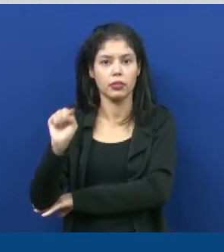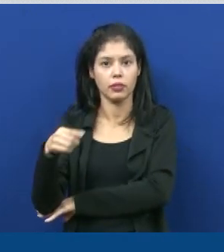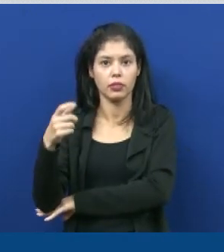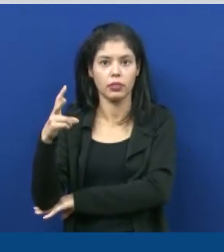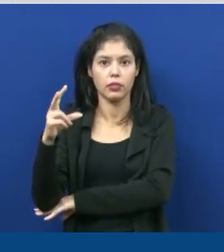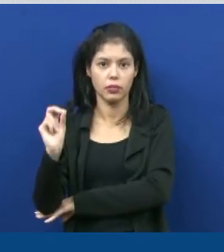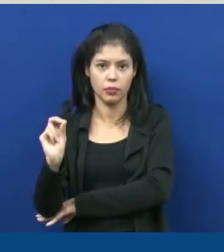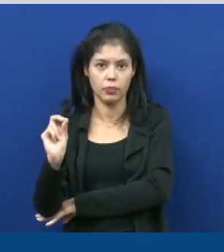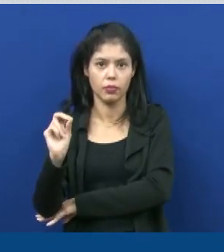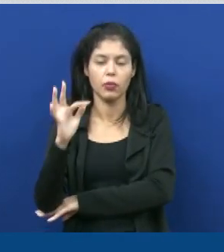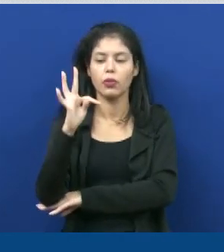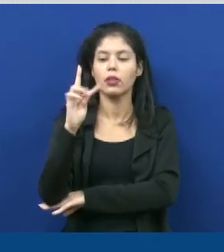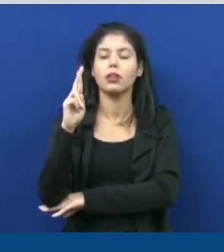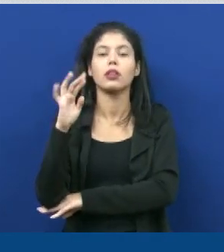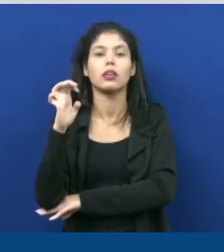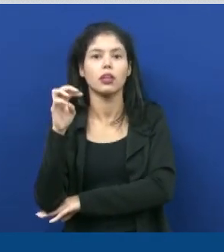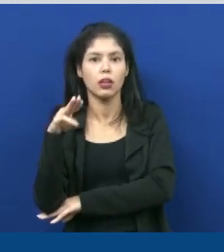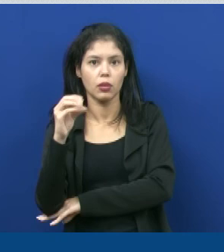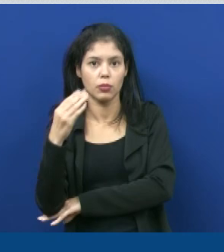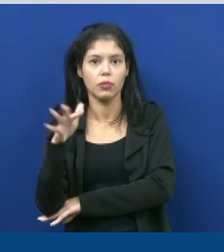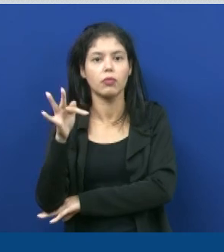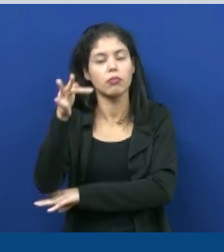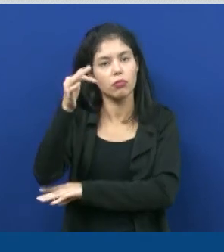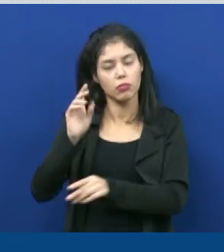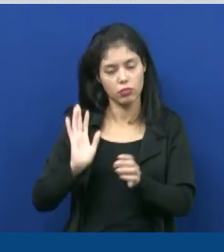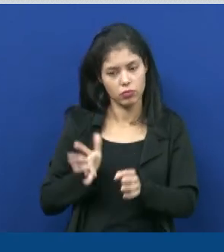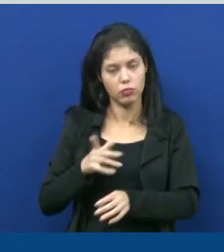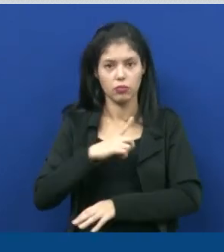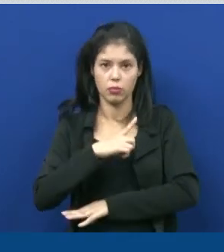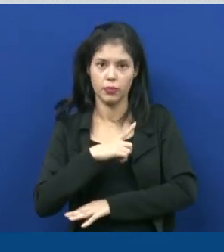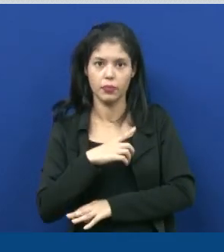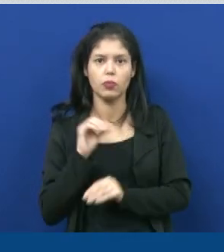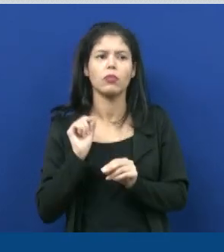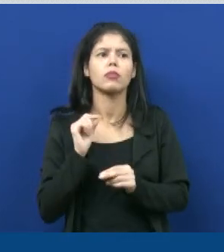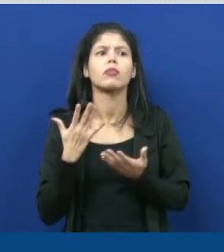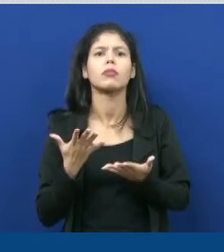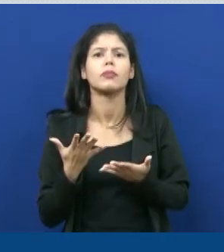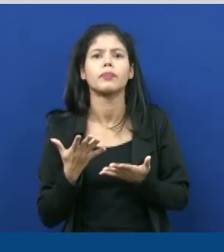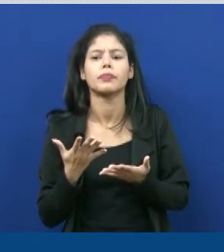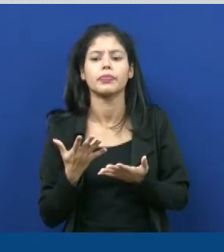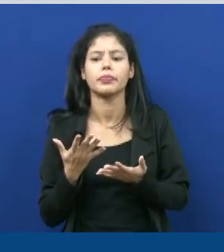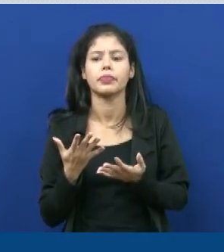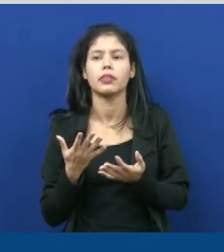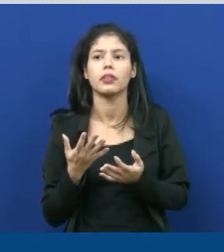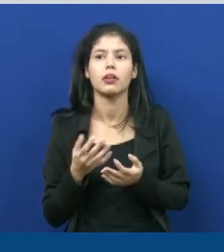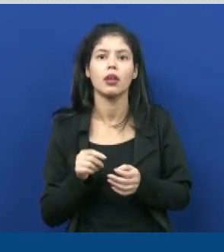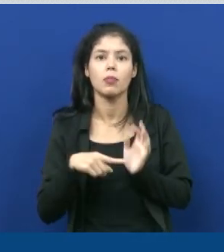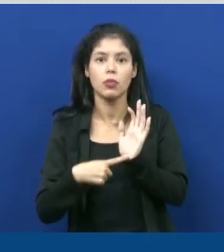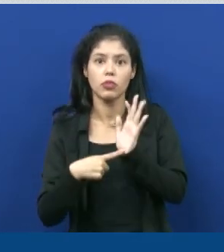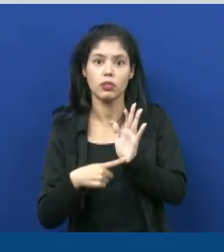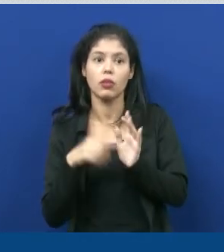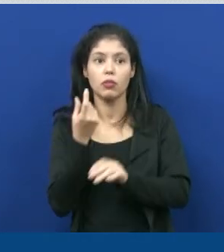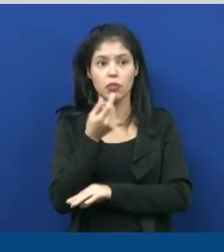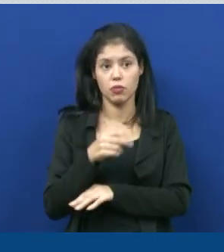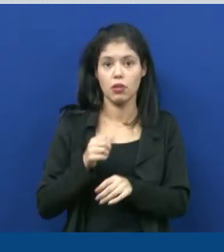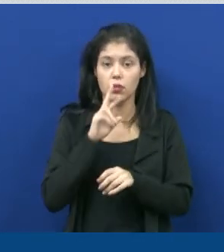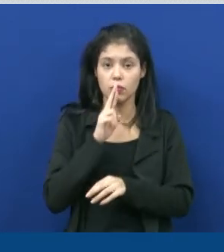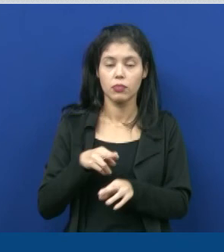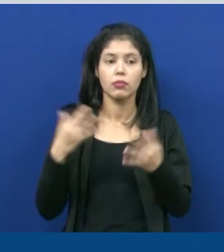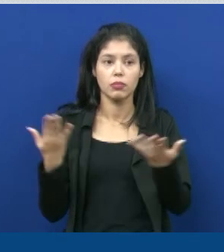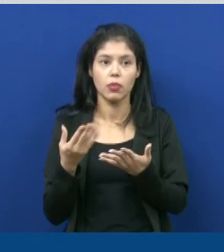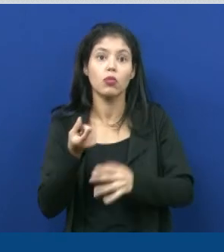fixo, que é a bandeira. O que ele está querendo? Ele está querendo para determinar o valor a ser pago da corrida,